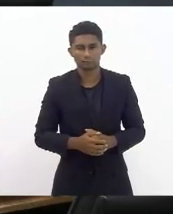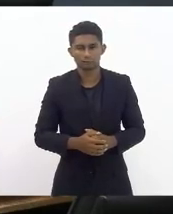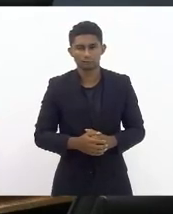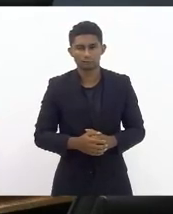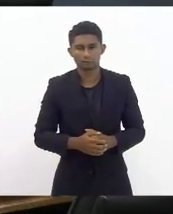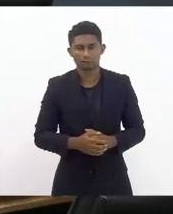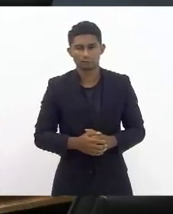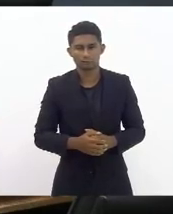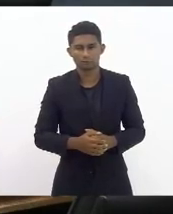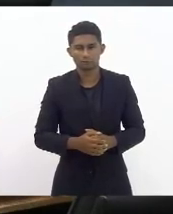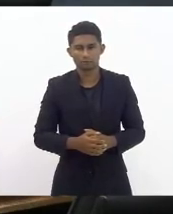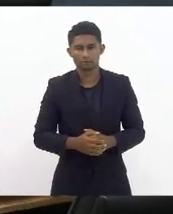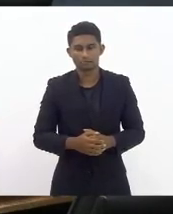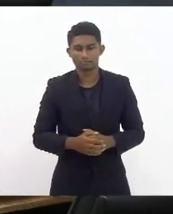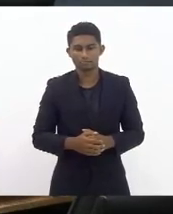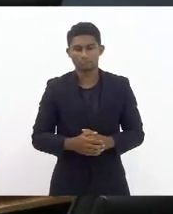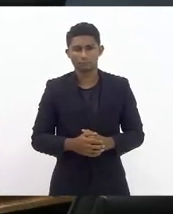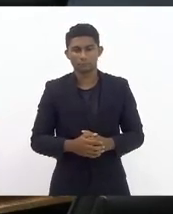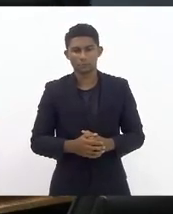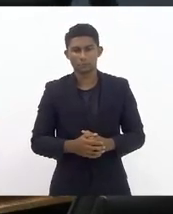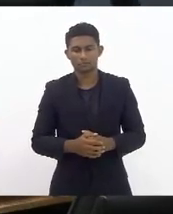Deputado Flávio Serafim.